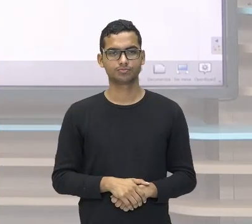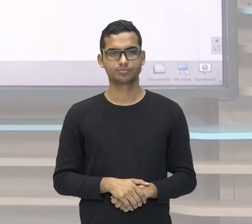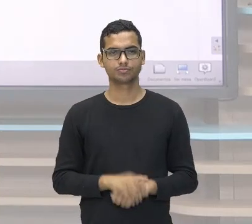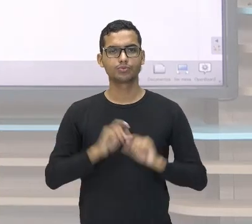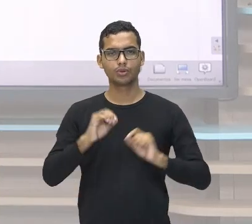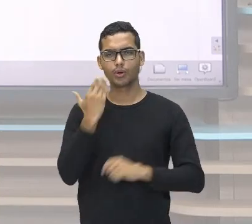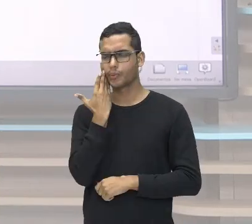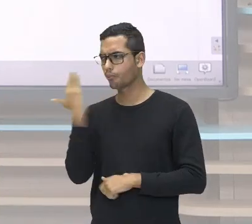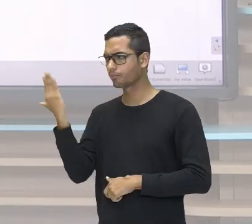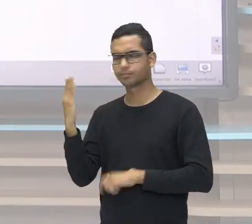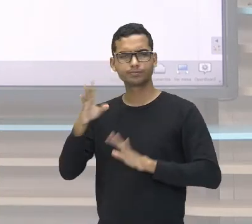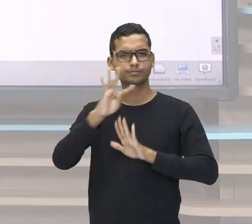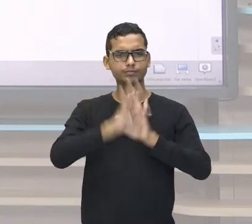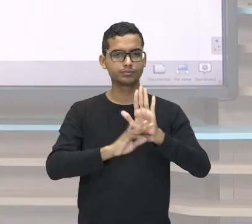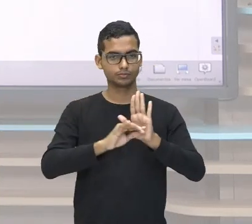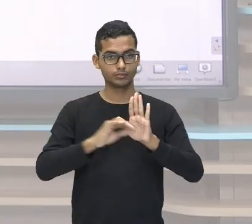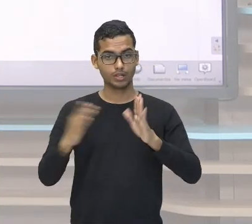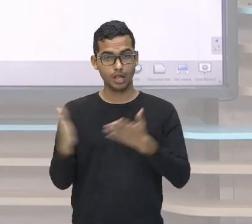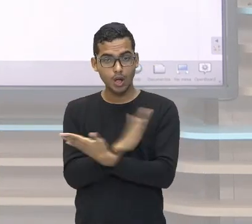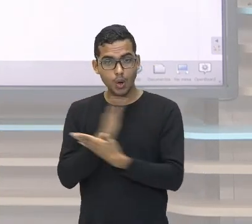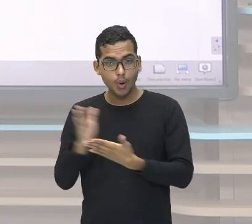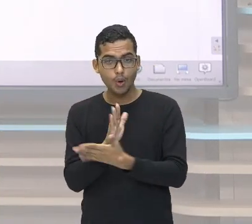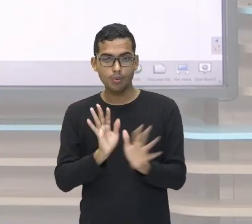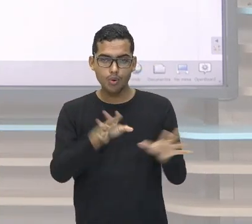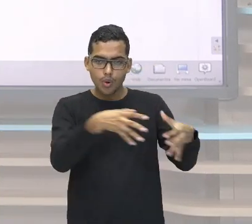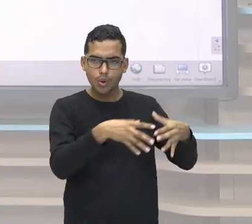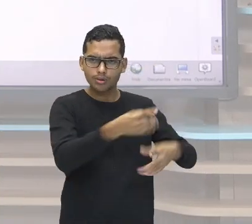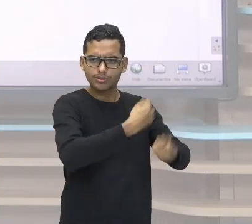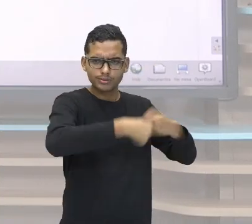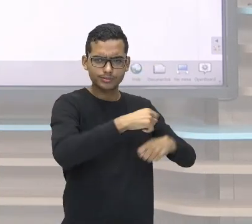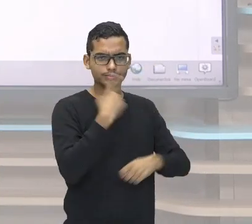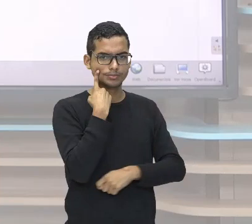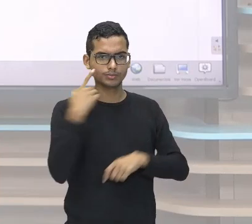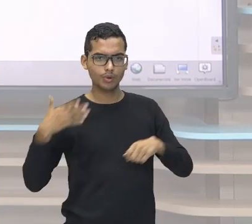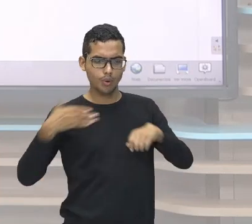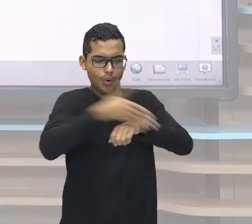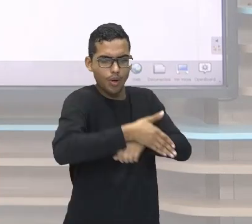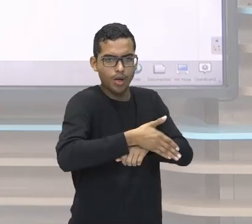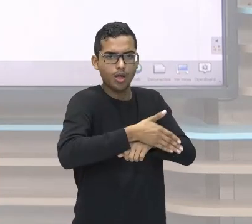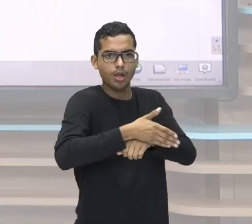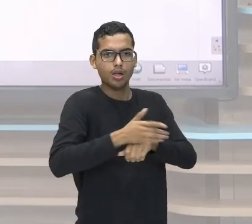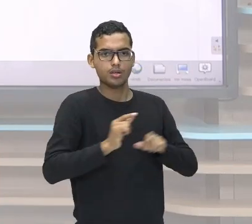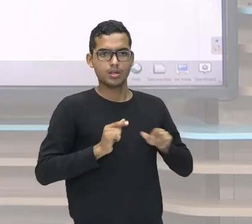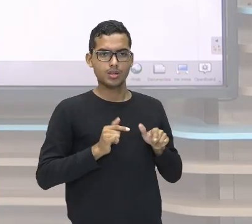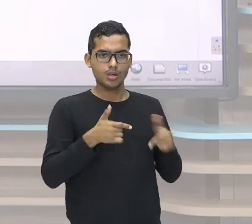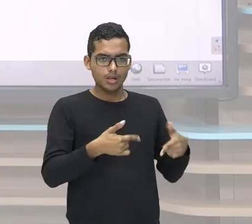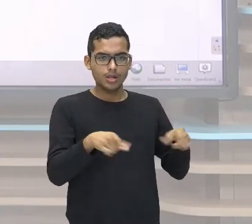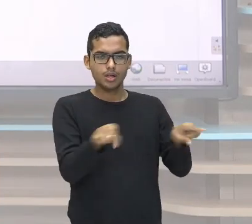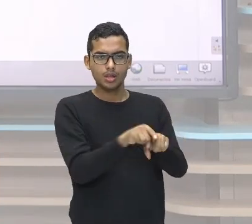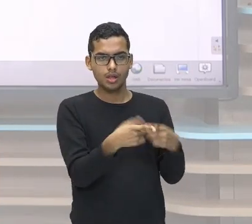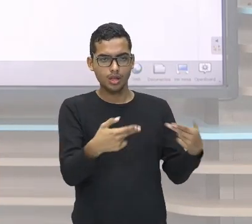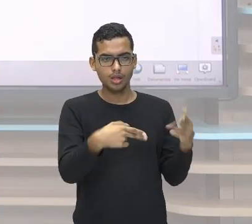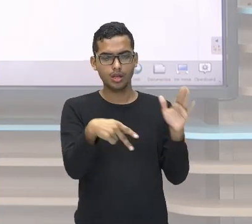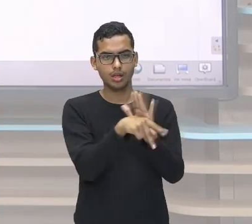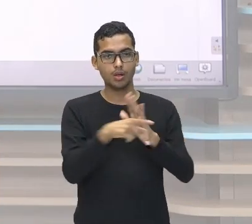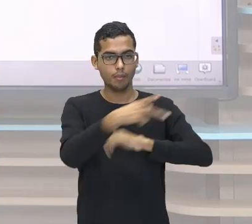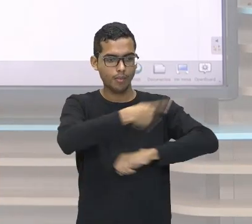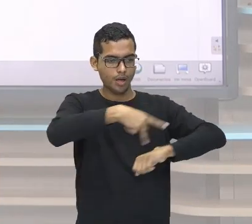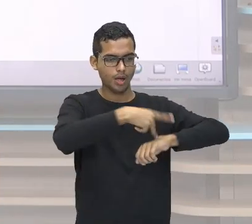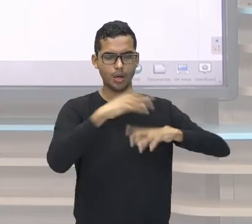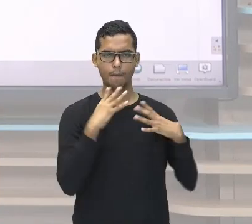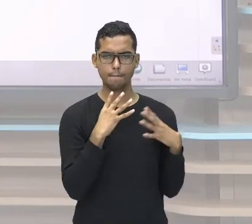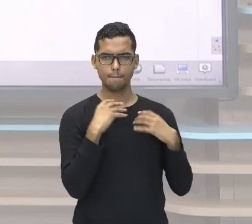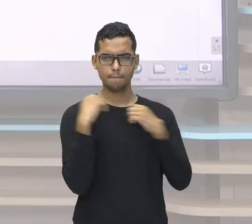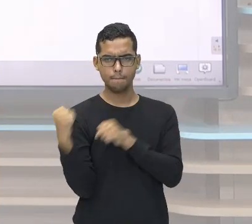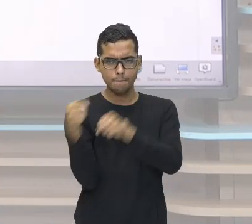às vezes, nós entramos em determinados blocos econômicos com nações que são muito mais poderosas do que a